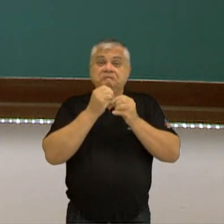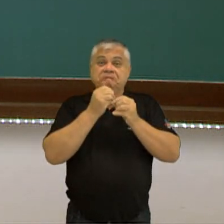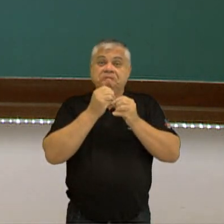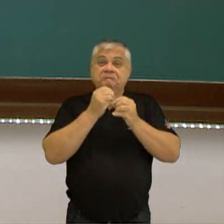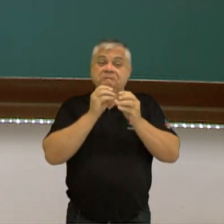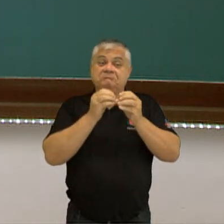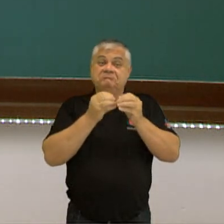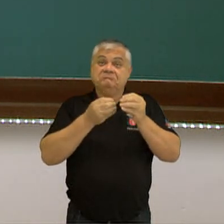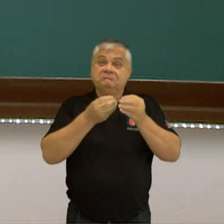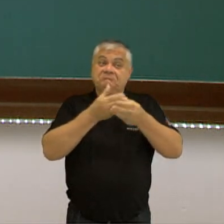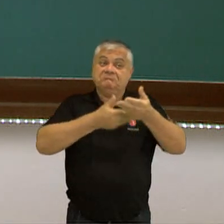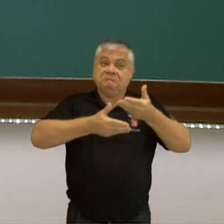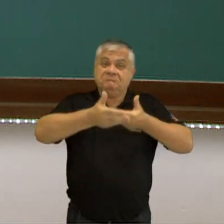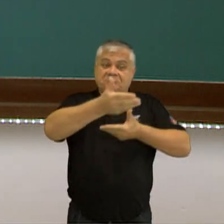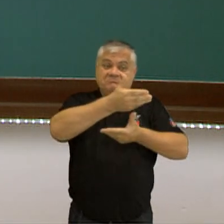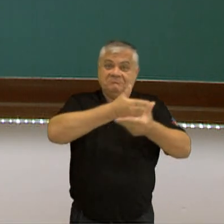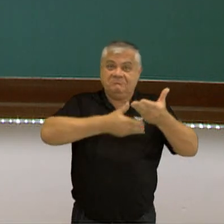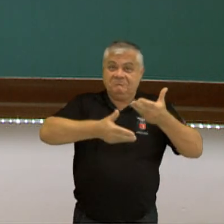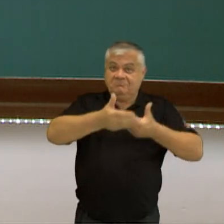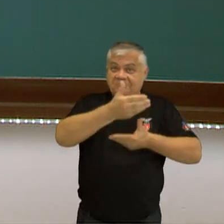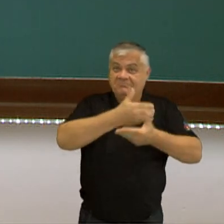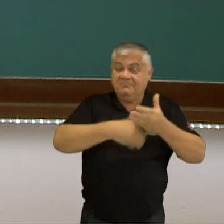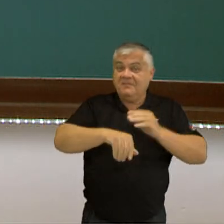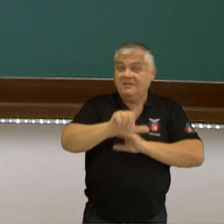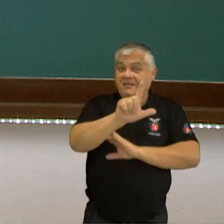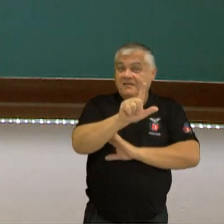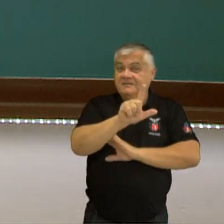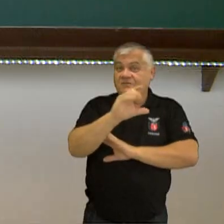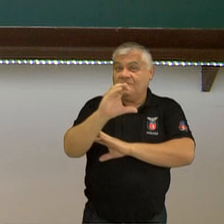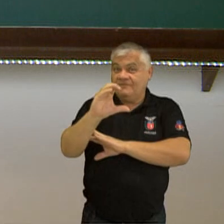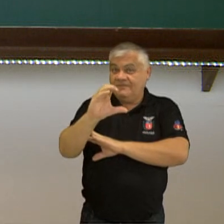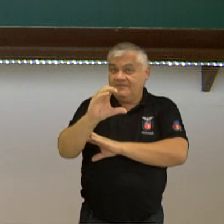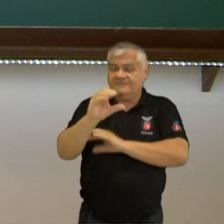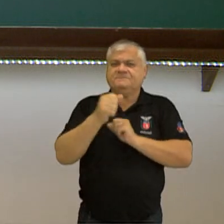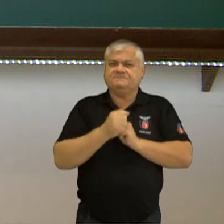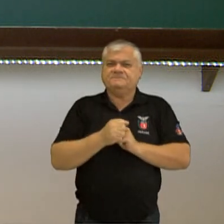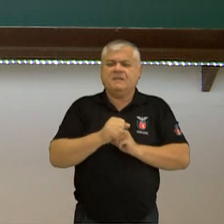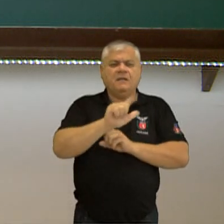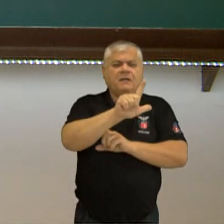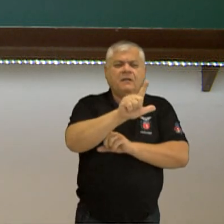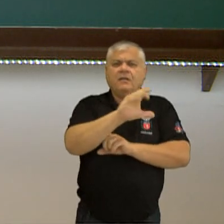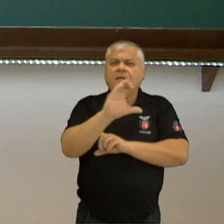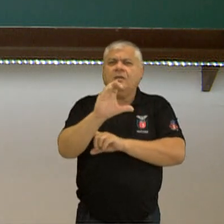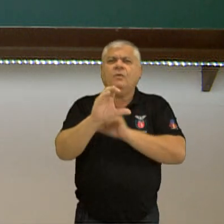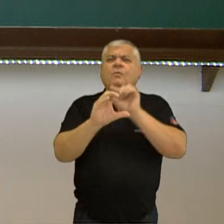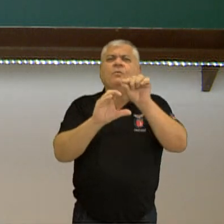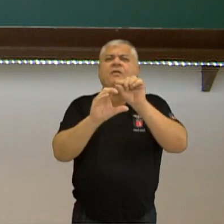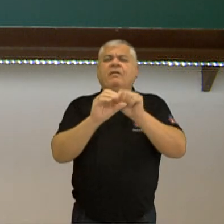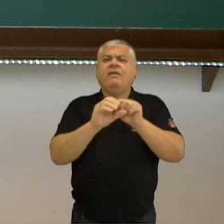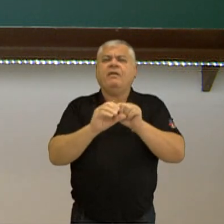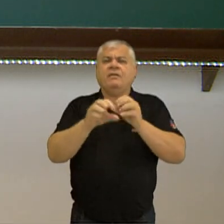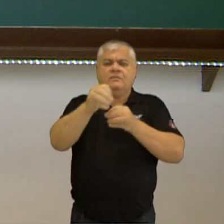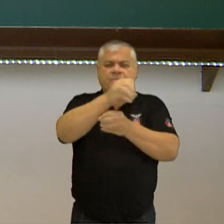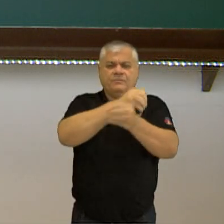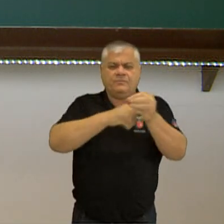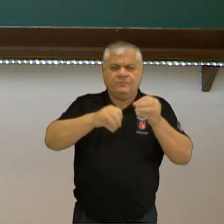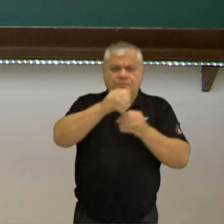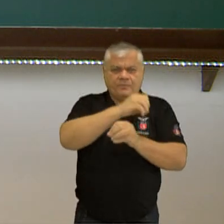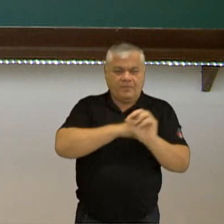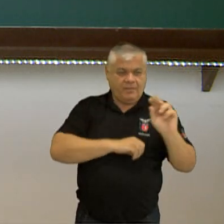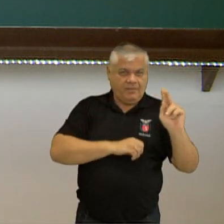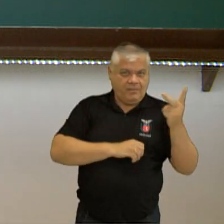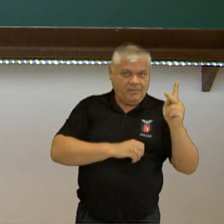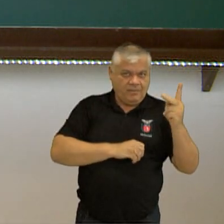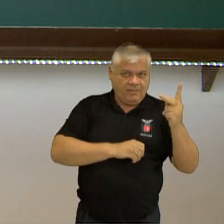vamos chamar de ligação covalente. A princípio, a ligação covalente ocorre entre átomos de hidrogênio